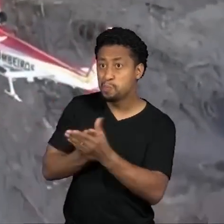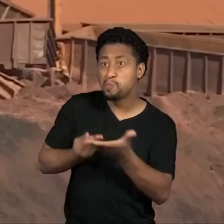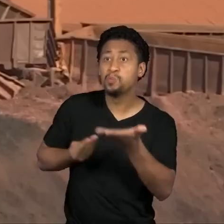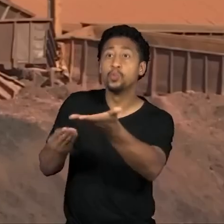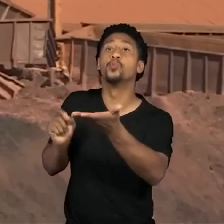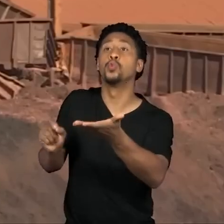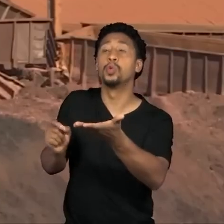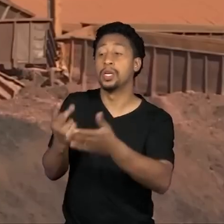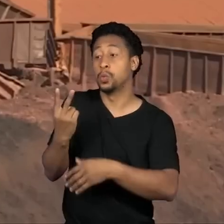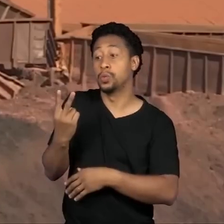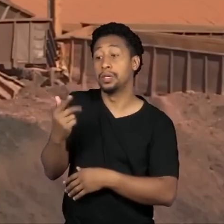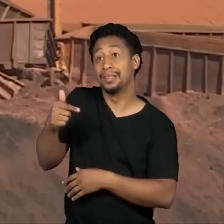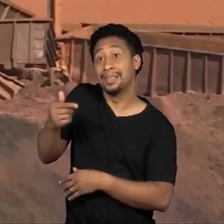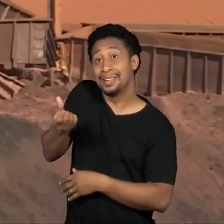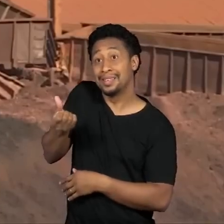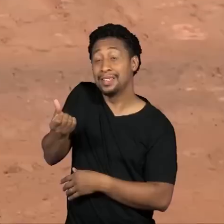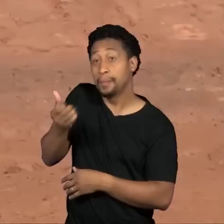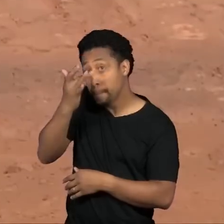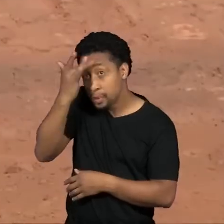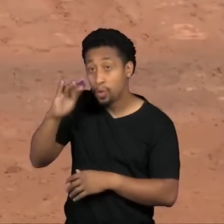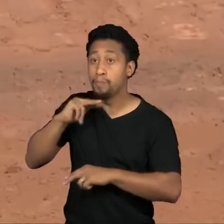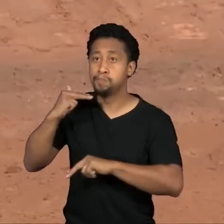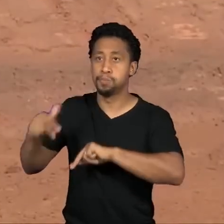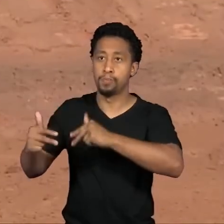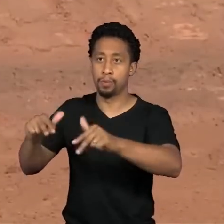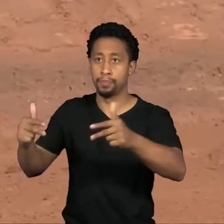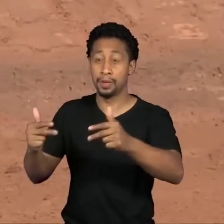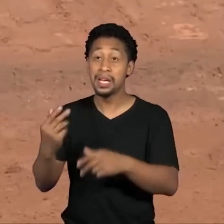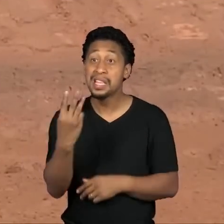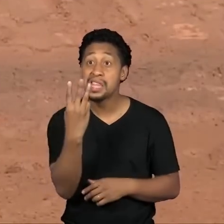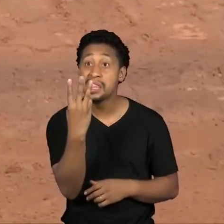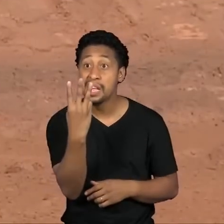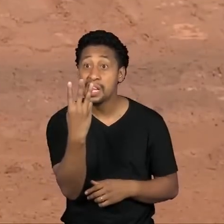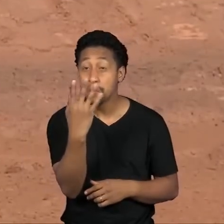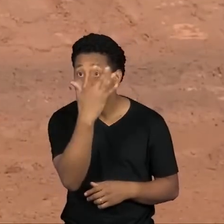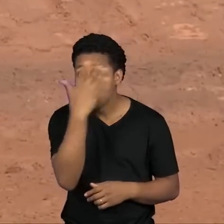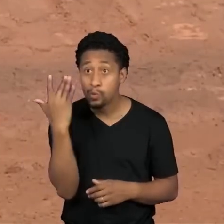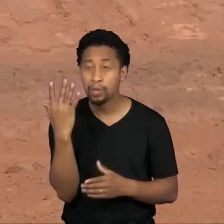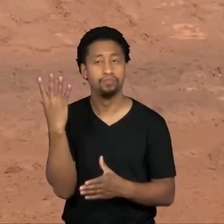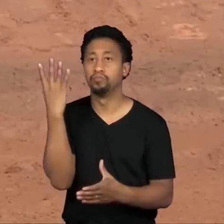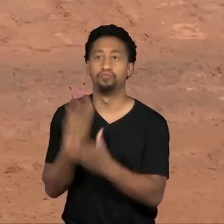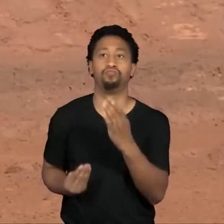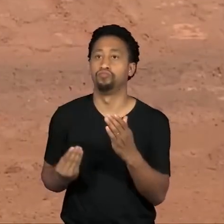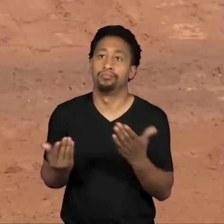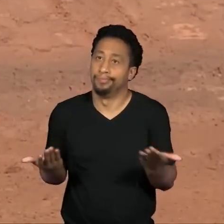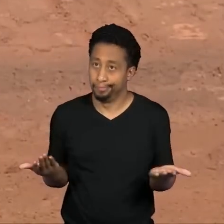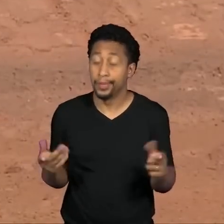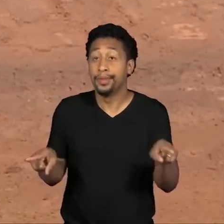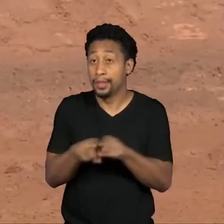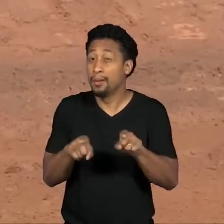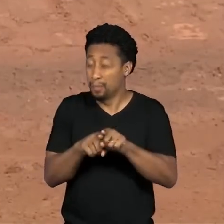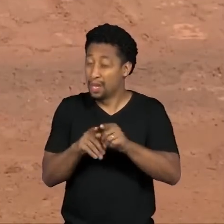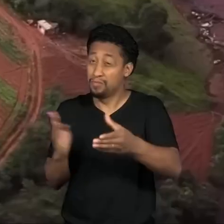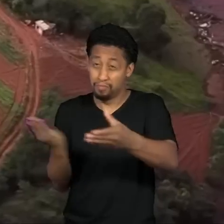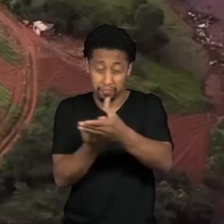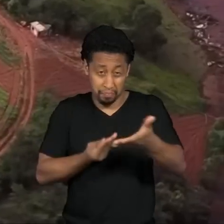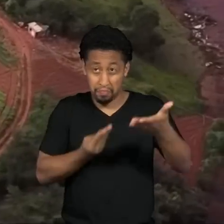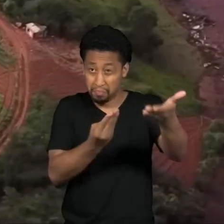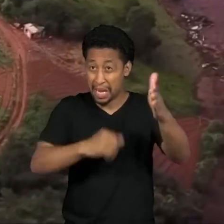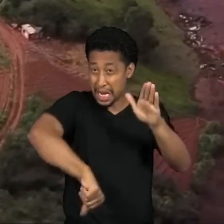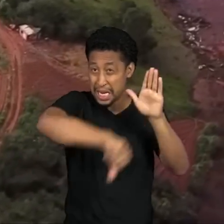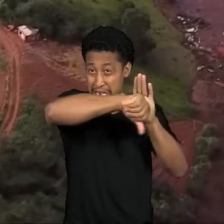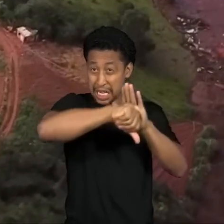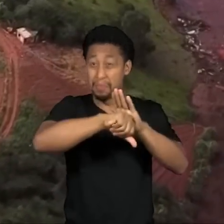270 pessoas. 3 ainda estão desaparecidas e também pelos crimes contra a fauna e a flora.